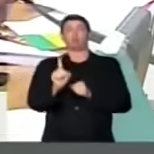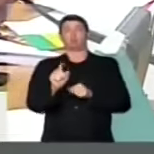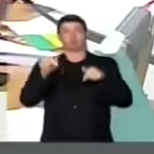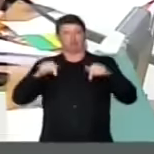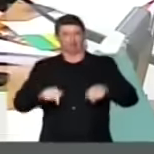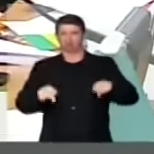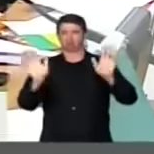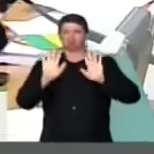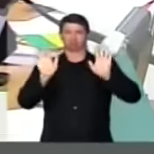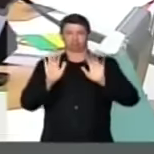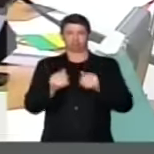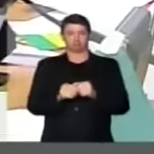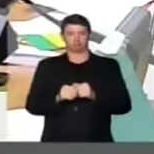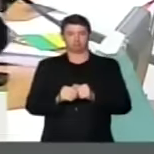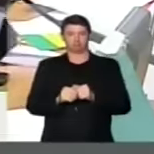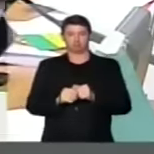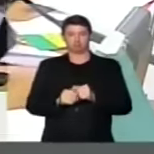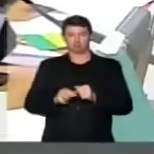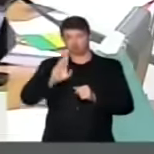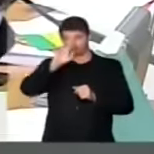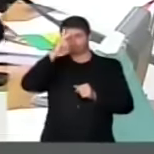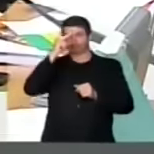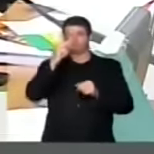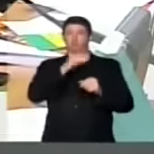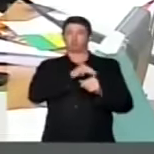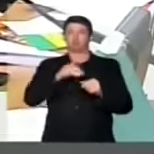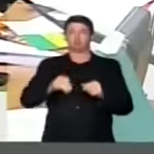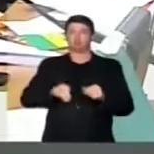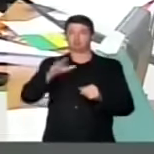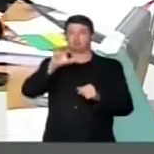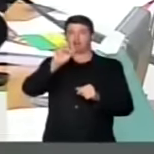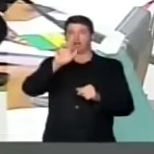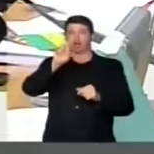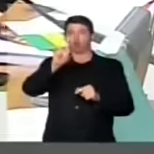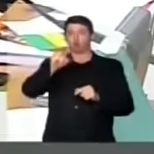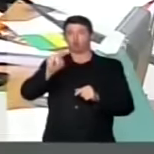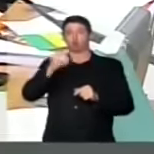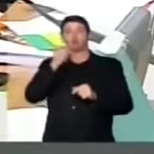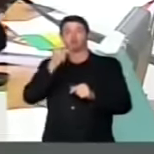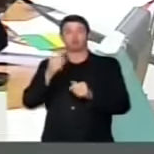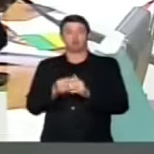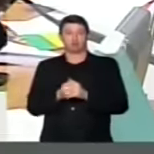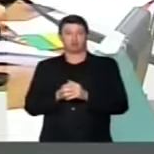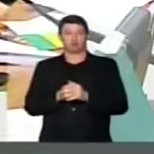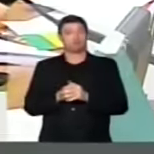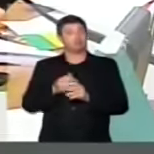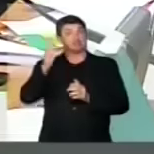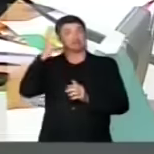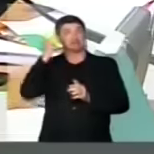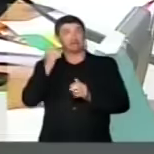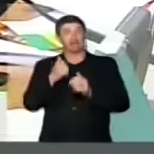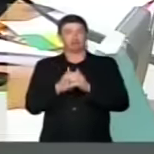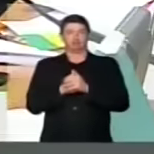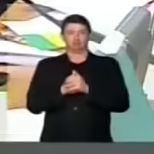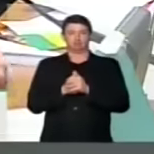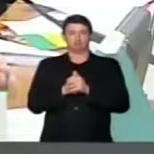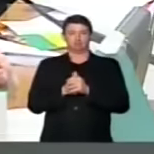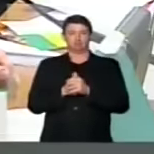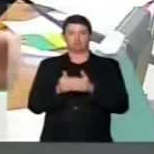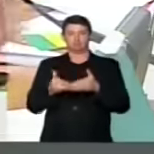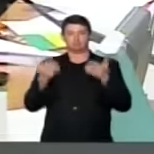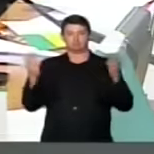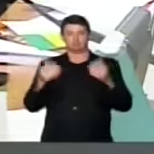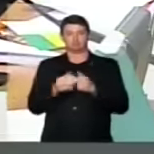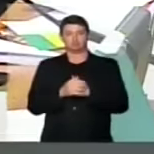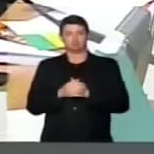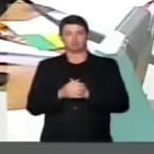aqui. Engana-se o ministro Eduardo Cardoso quando diz que sabe... Senhor presidente, por favor,